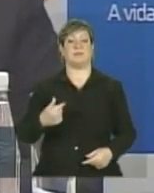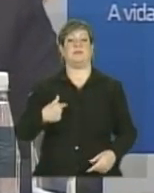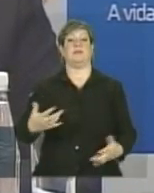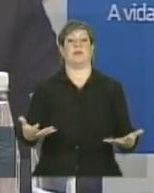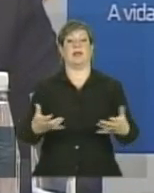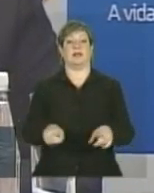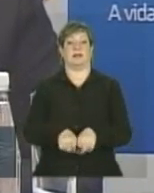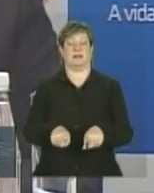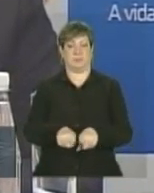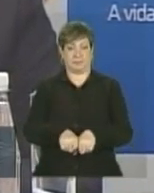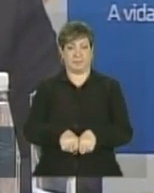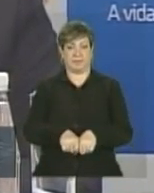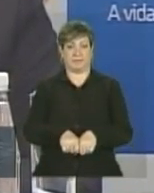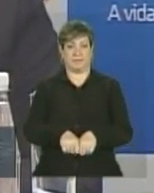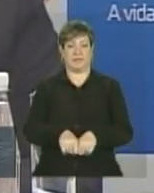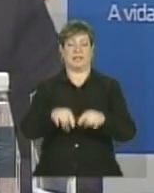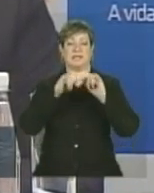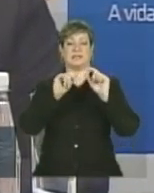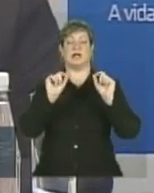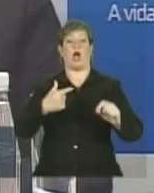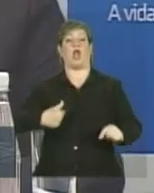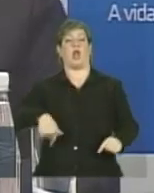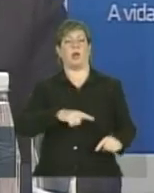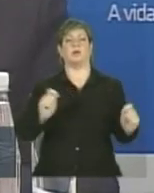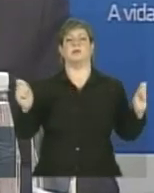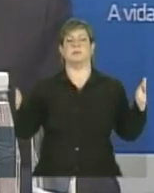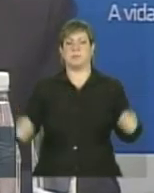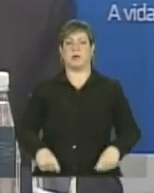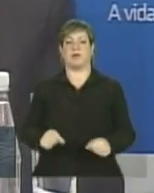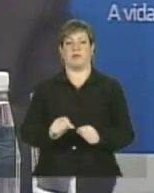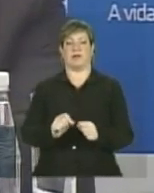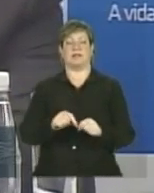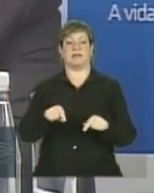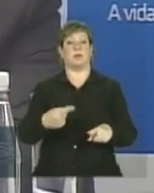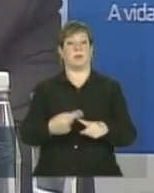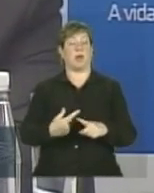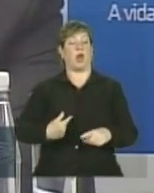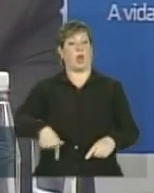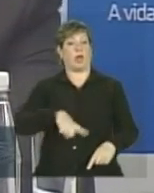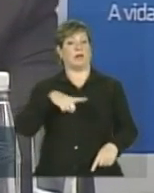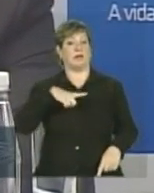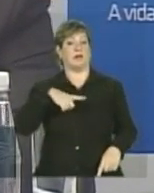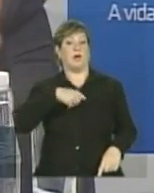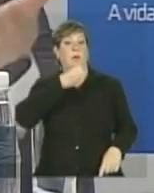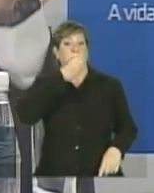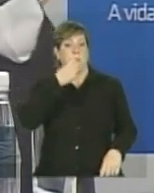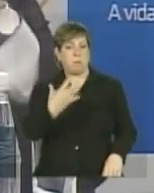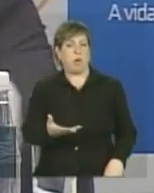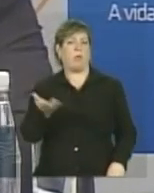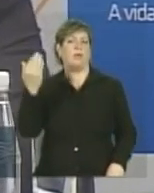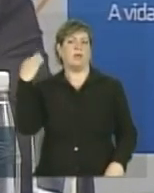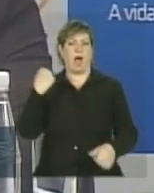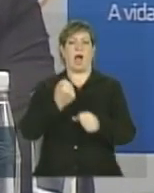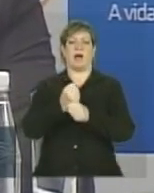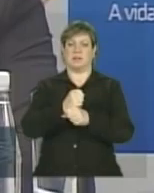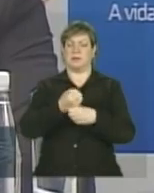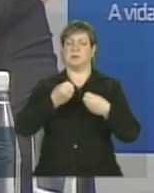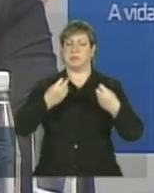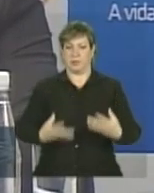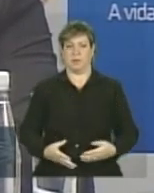também dizer que a gente pode fazer isso porque a gente teve um bom ano, bons anos nos últimos